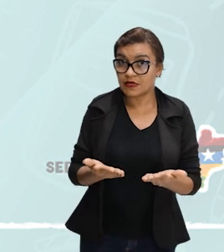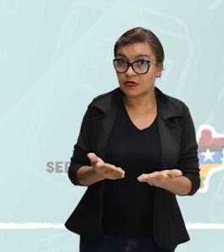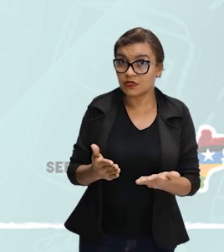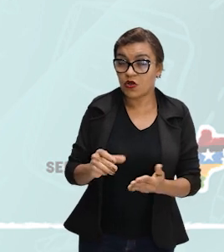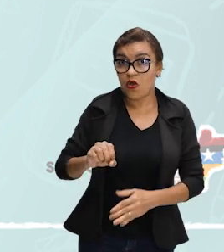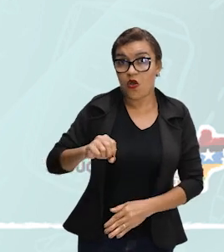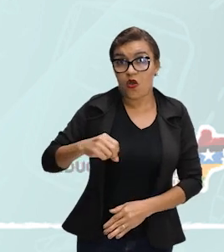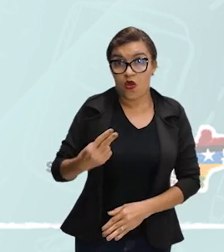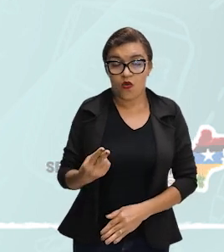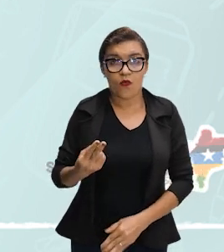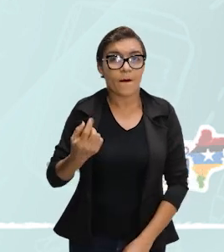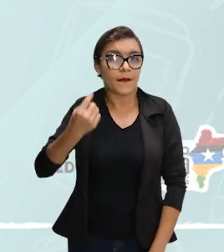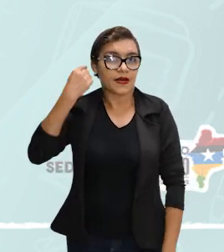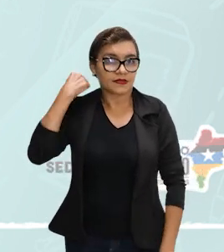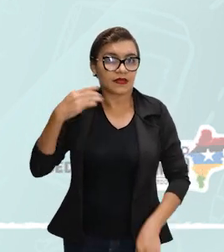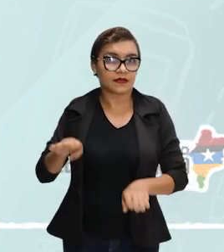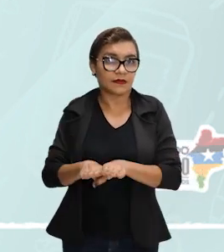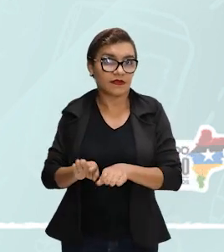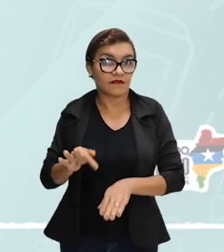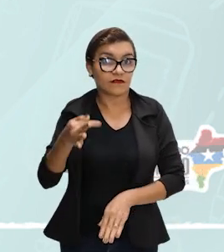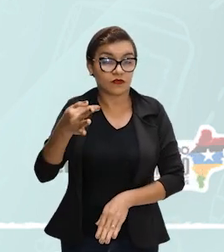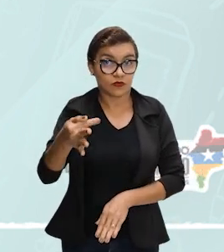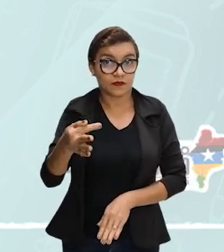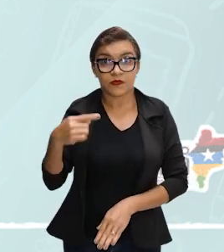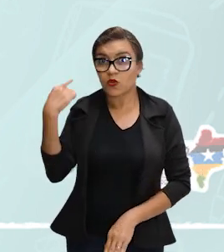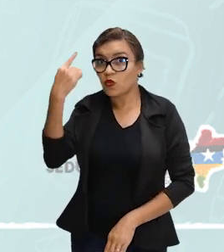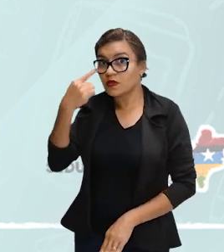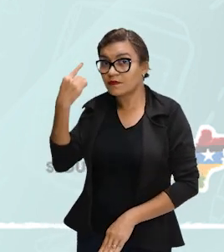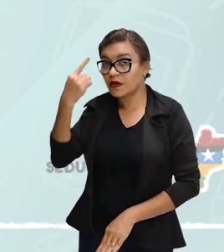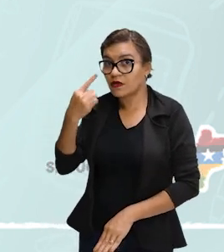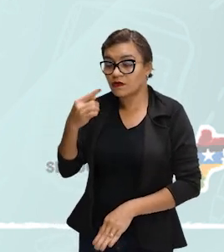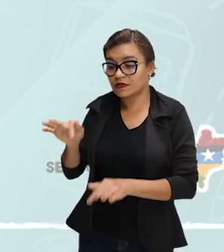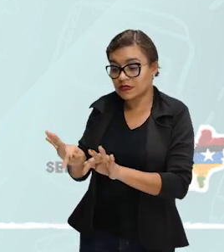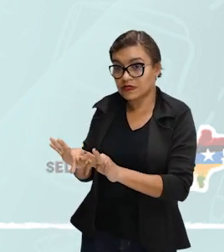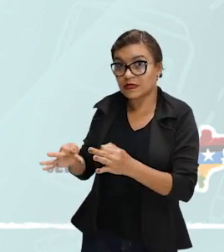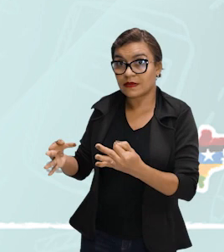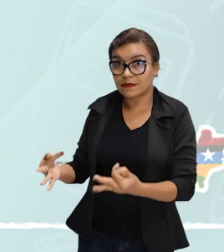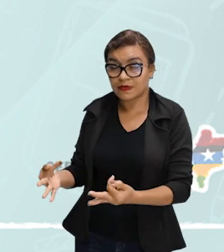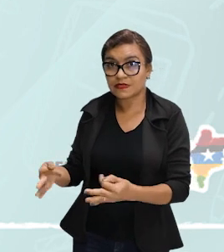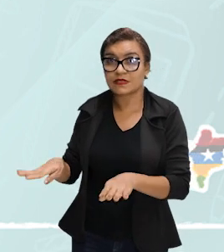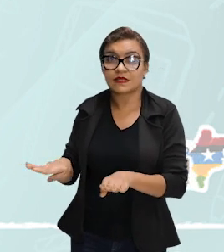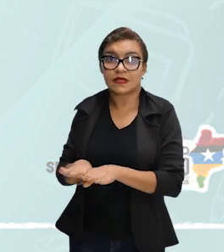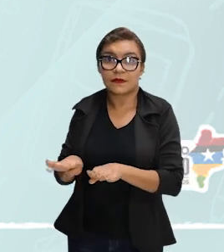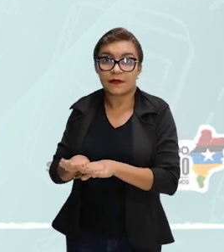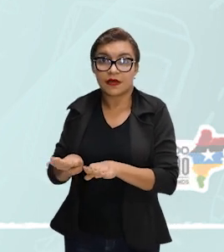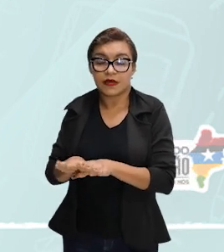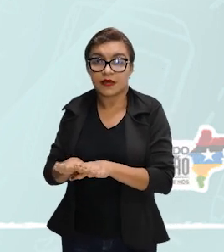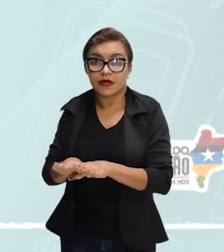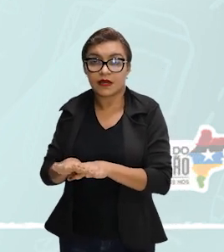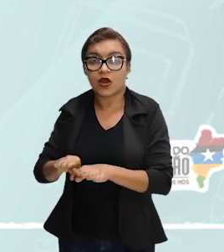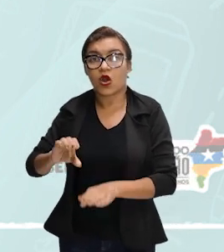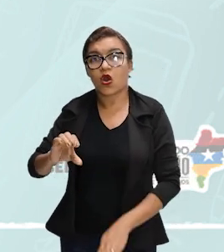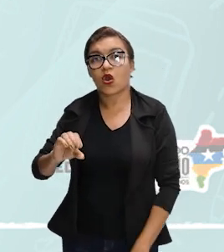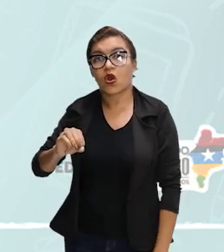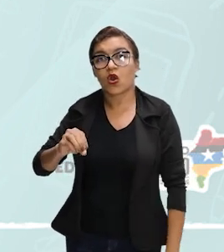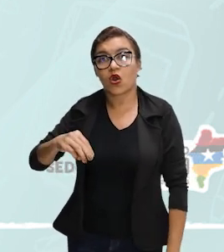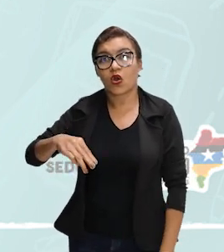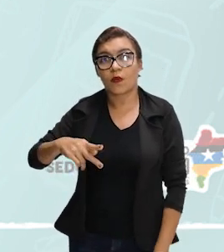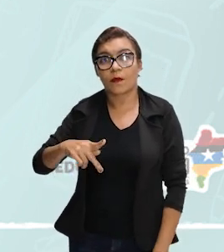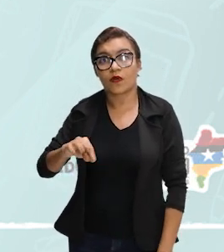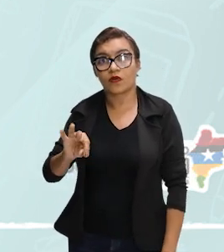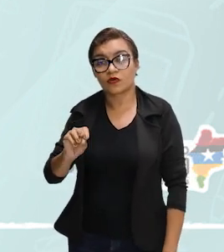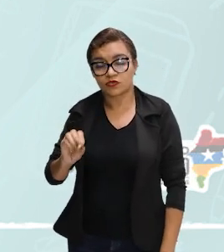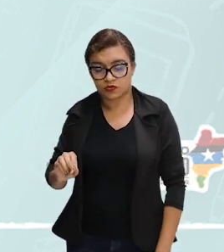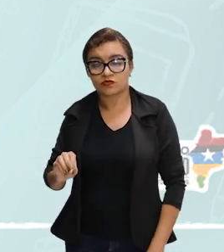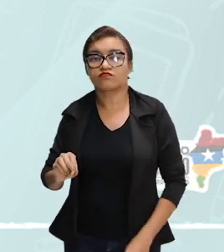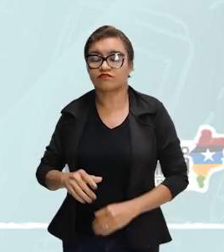futuro. Em espanhol, eu tenho quais são os meus tempos verbais? Simples e composto. E se organizam apenas nos modos